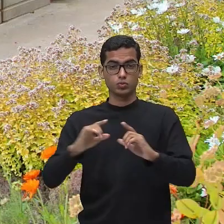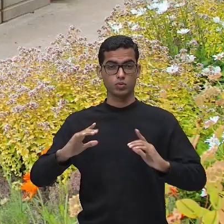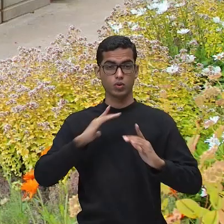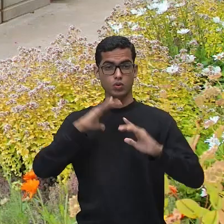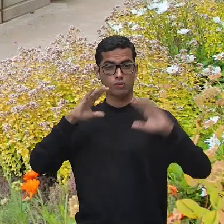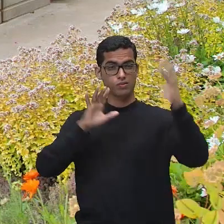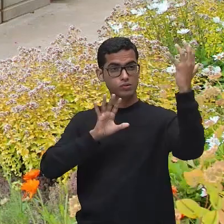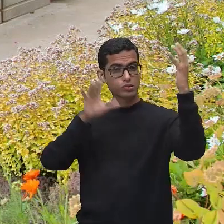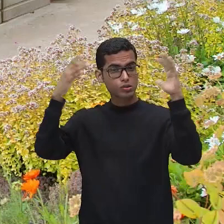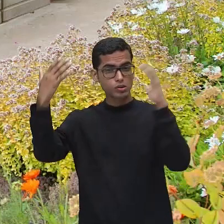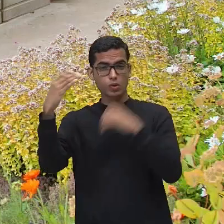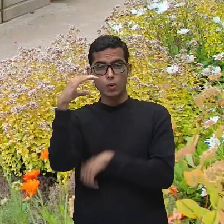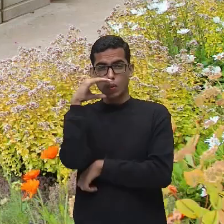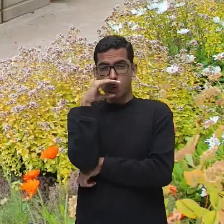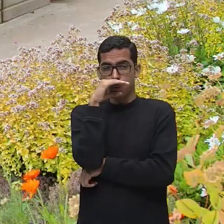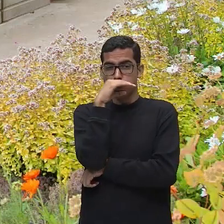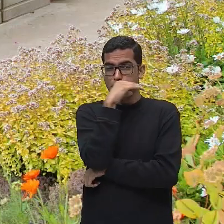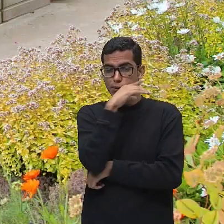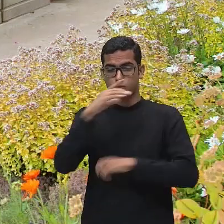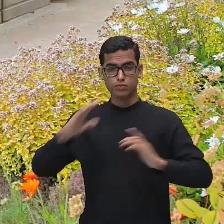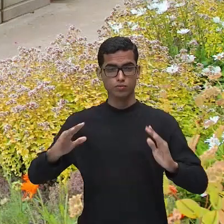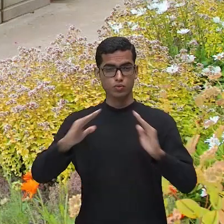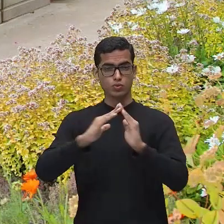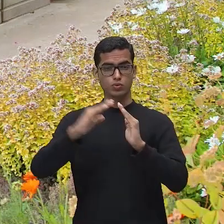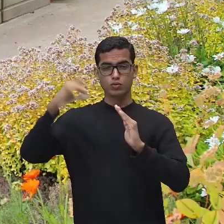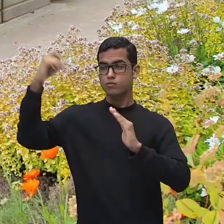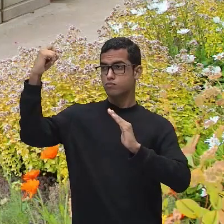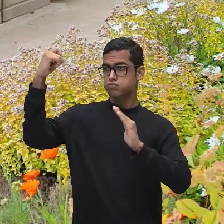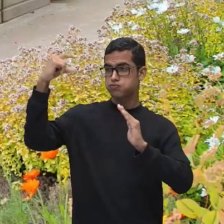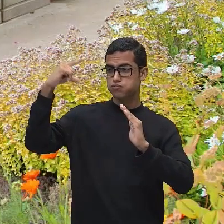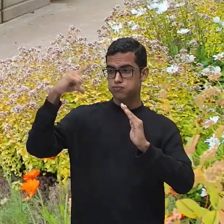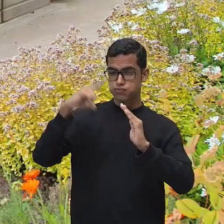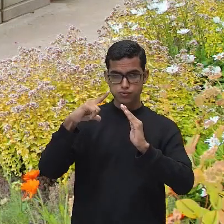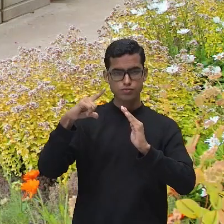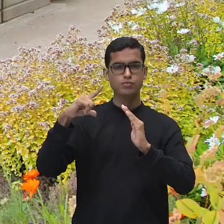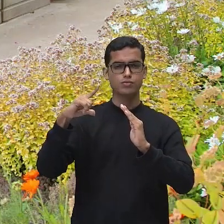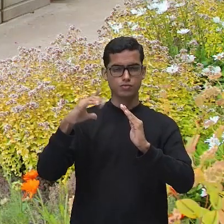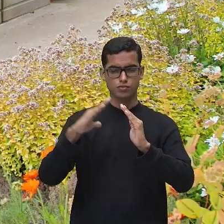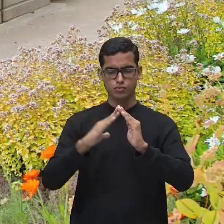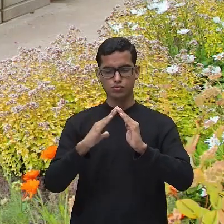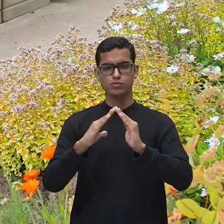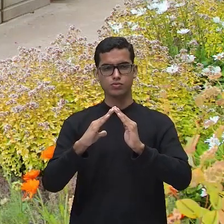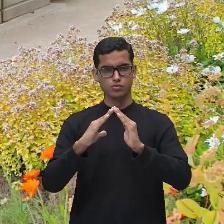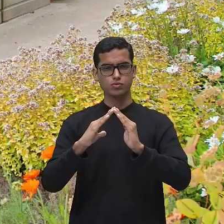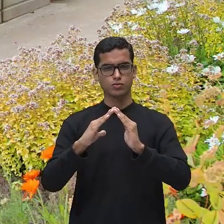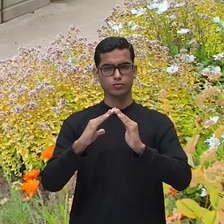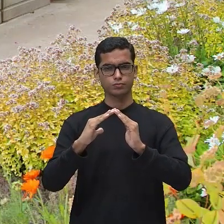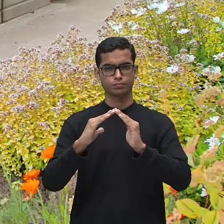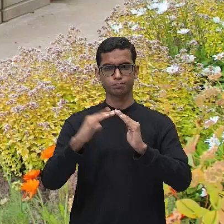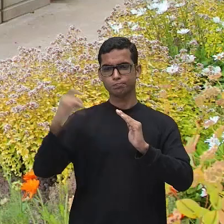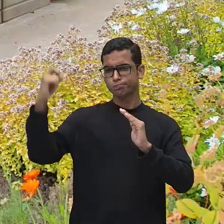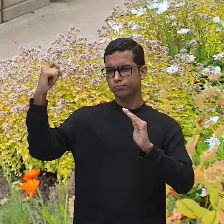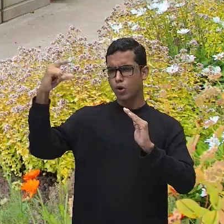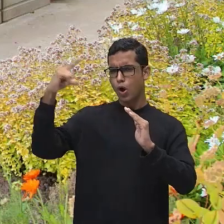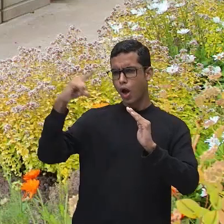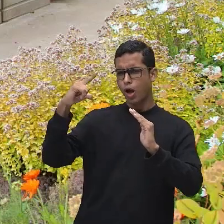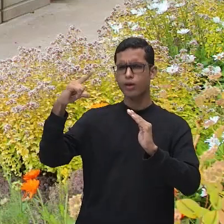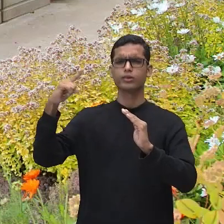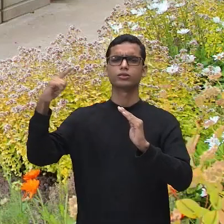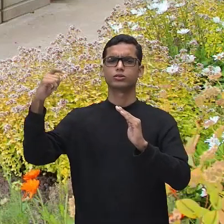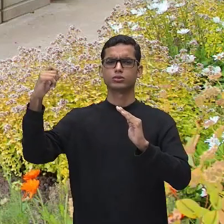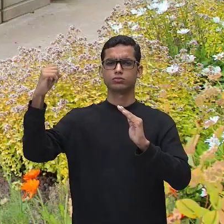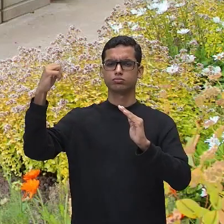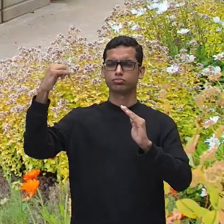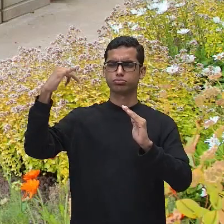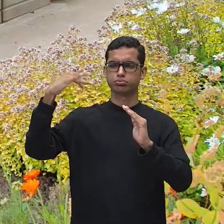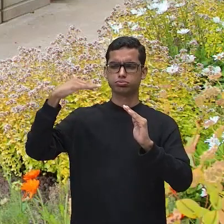estrutura ela permite a entrada de raios solares. E aí o que vai